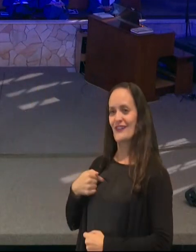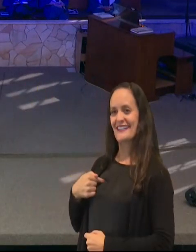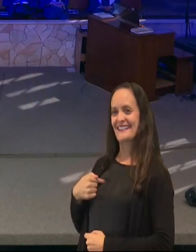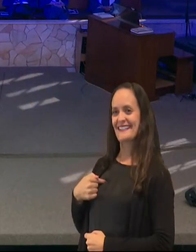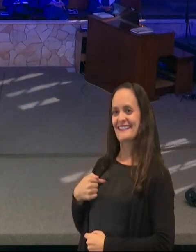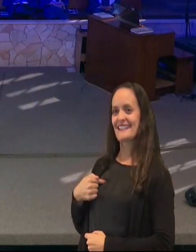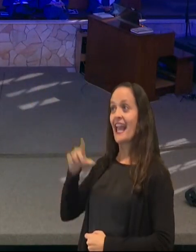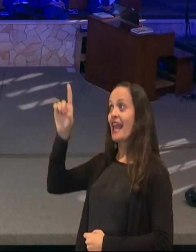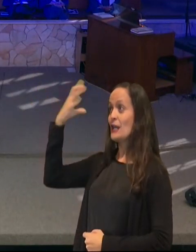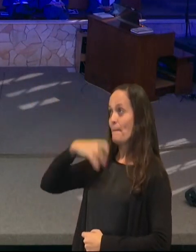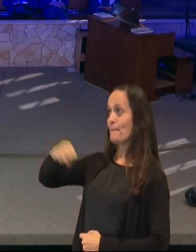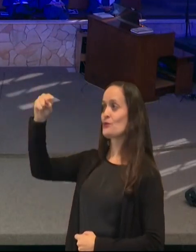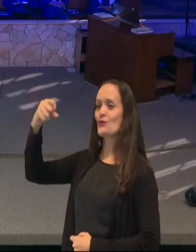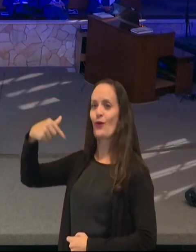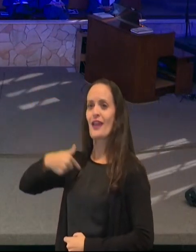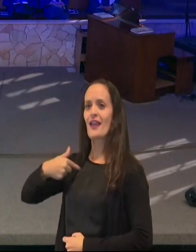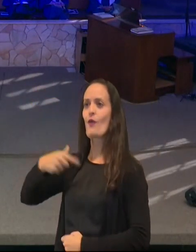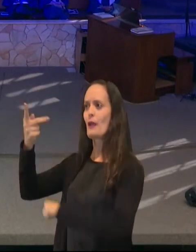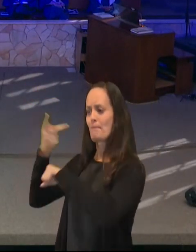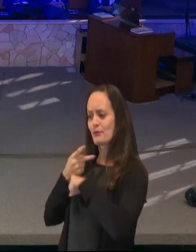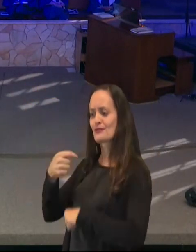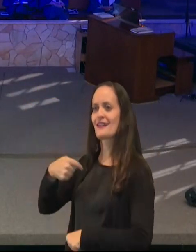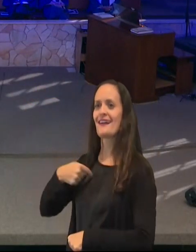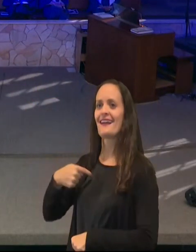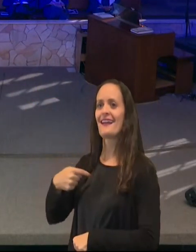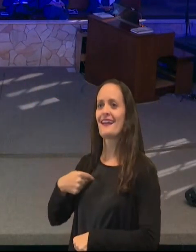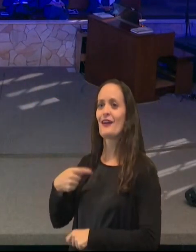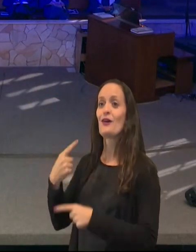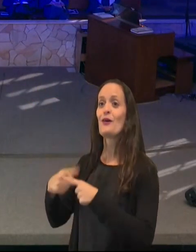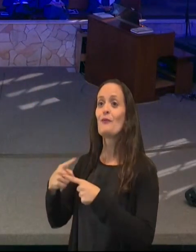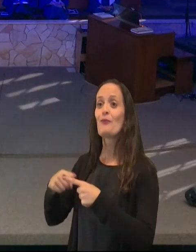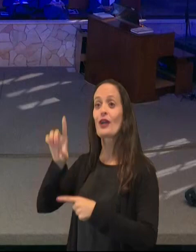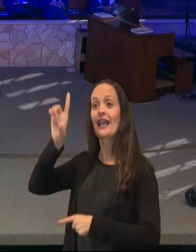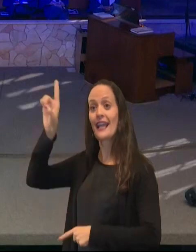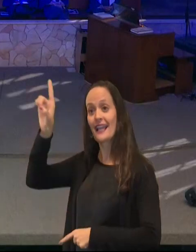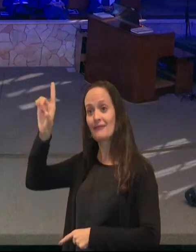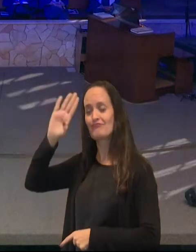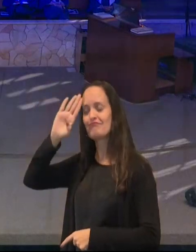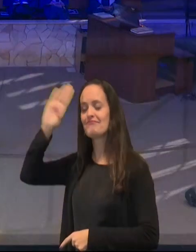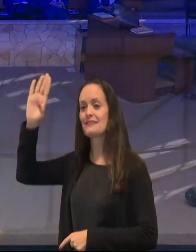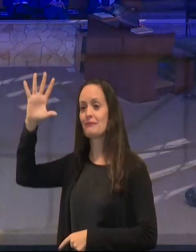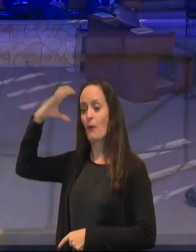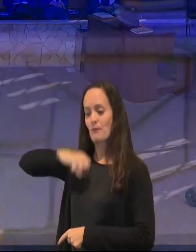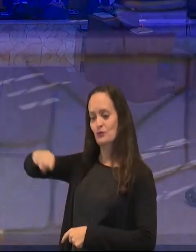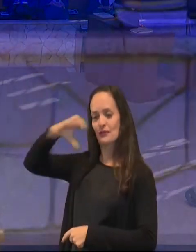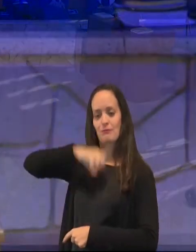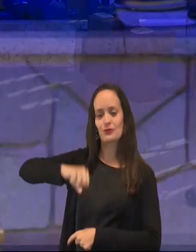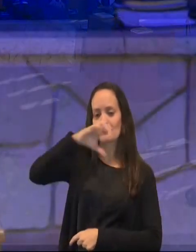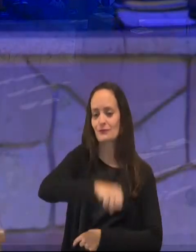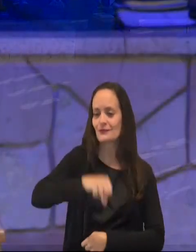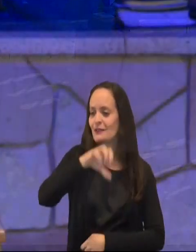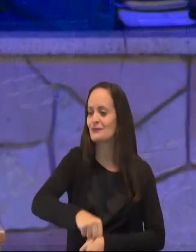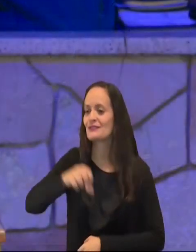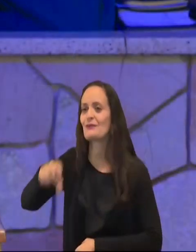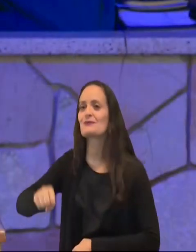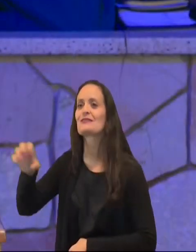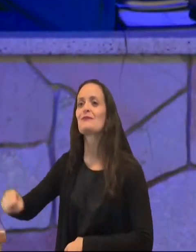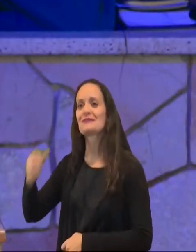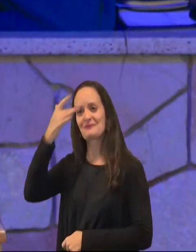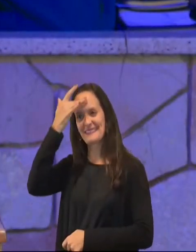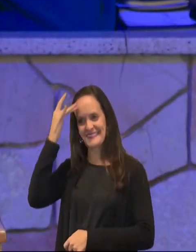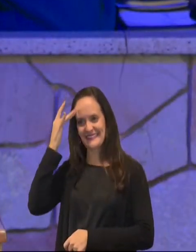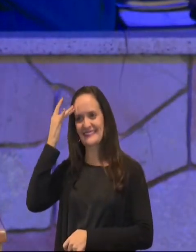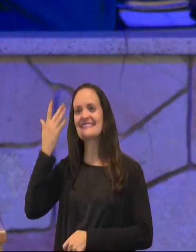tem me buscado, Ele que tem me procurado. Ele é o pai da parábola do filho pródigo, que vai ali sempre olhar se aquele filho está